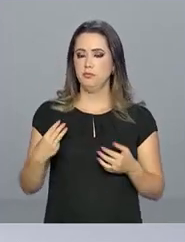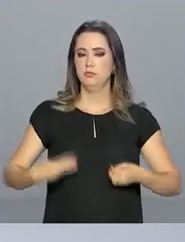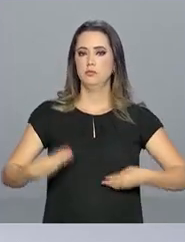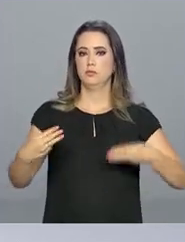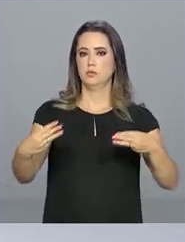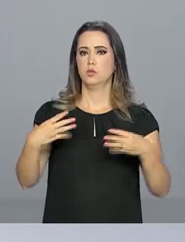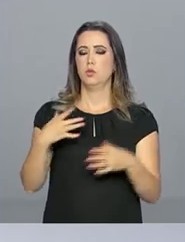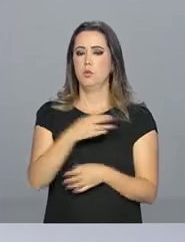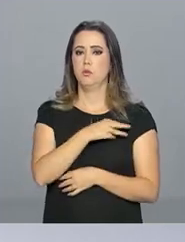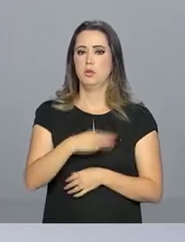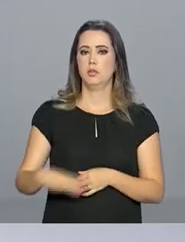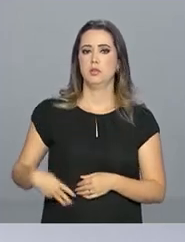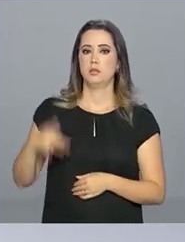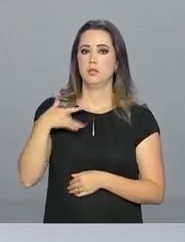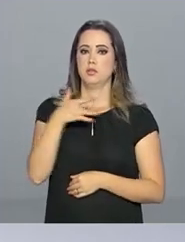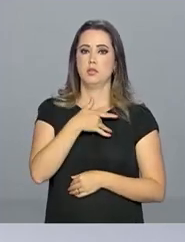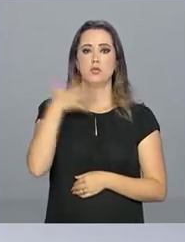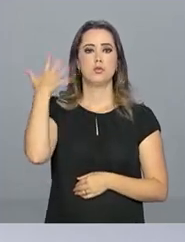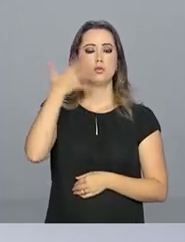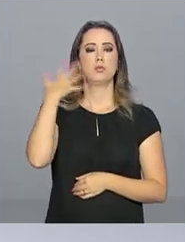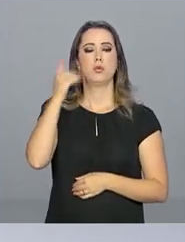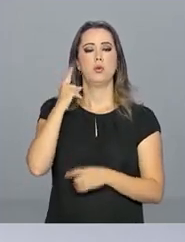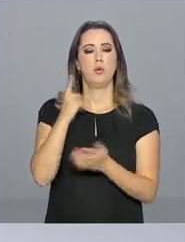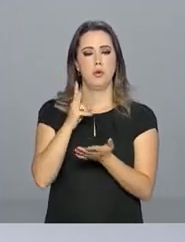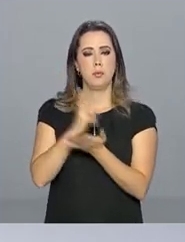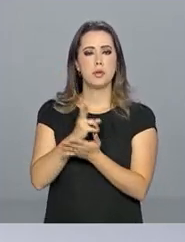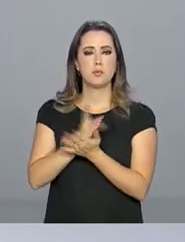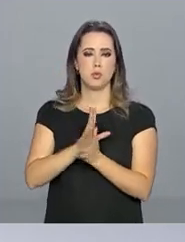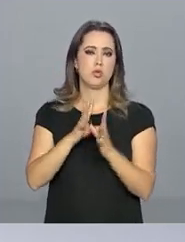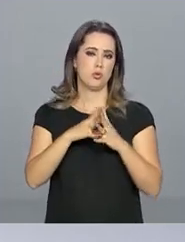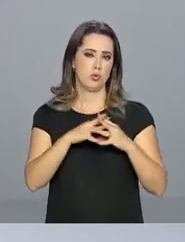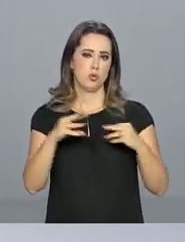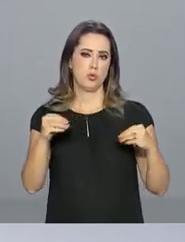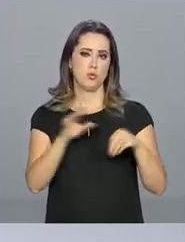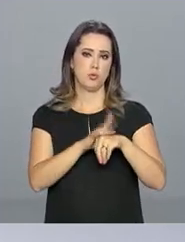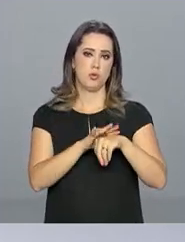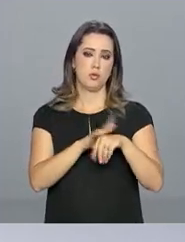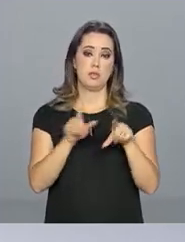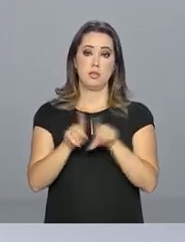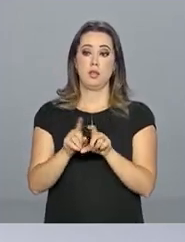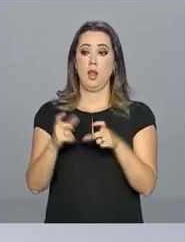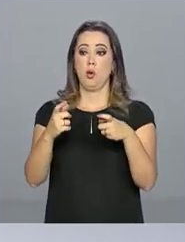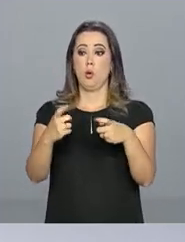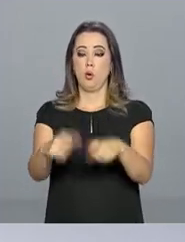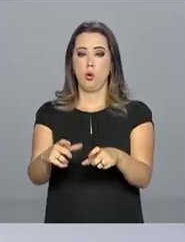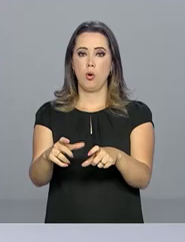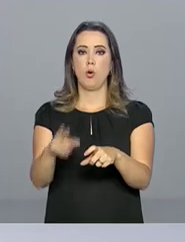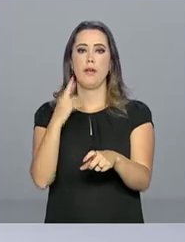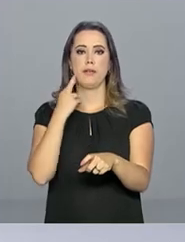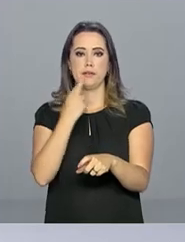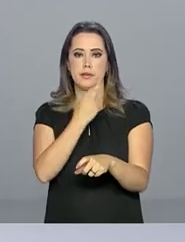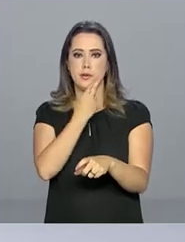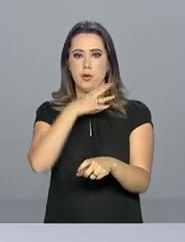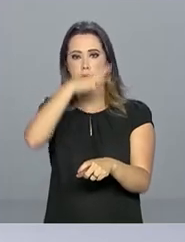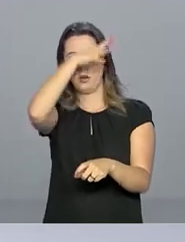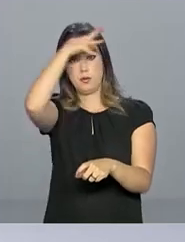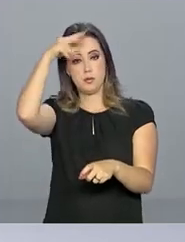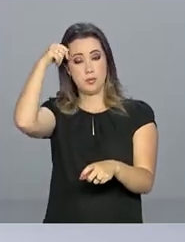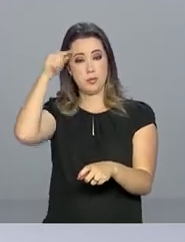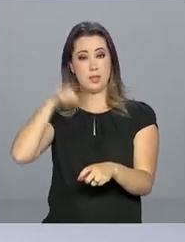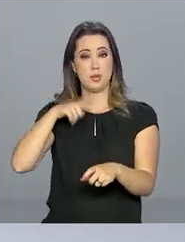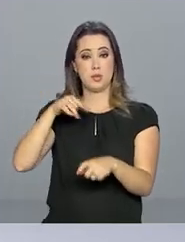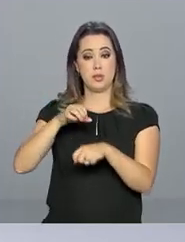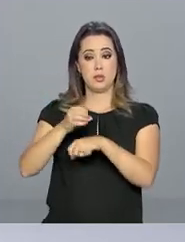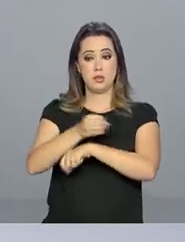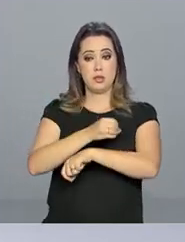explicou que apesar dessas doenças está erradicada no brasil há um surto de sarampo em roraima e no amazonas e